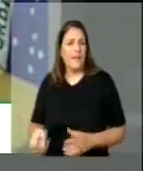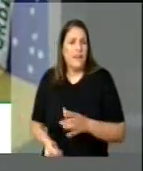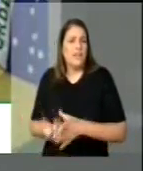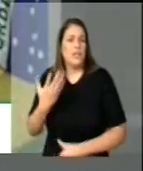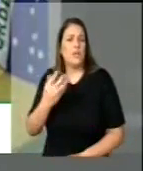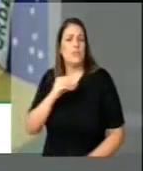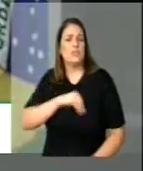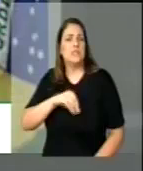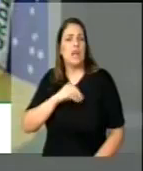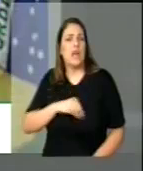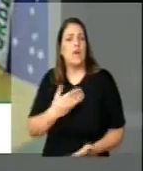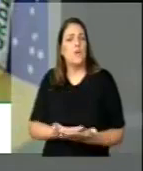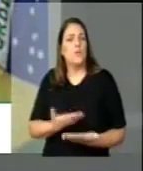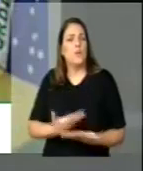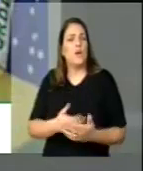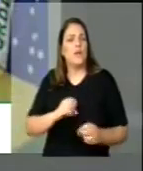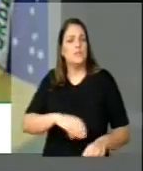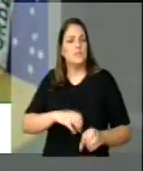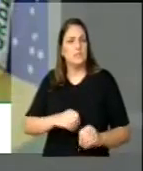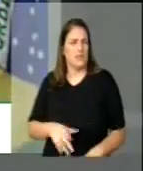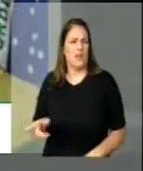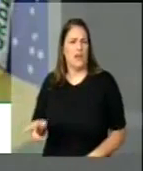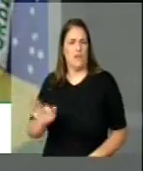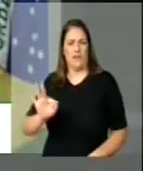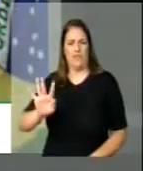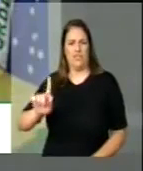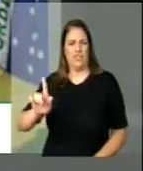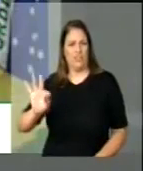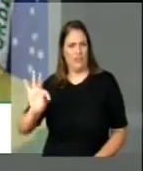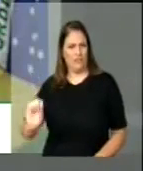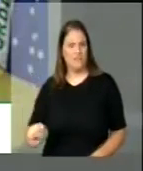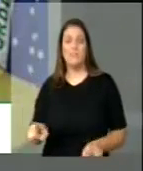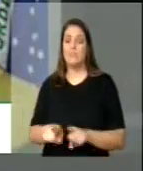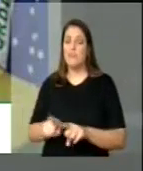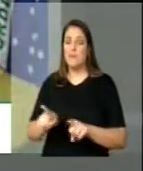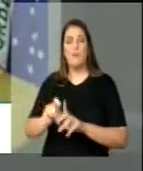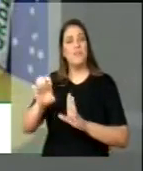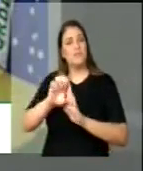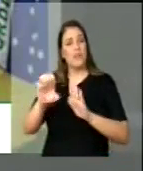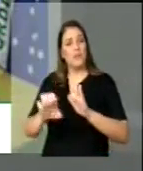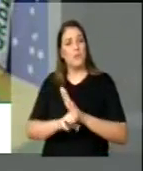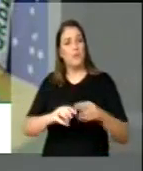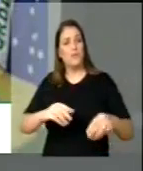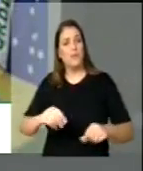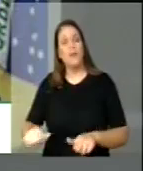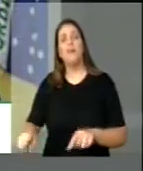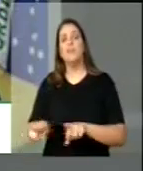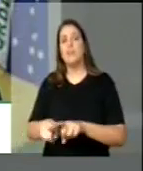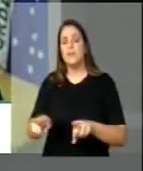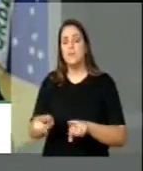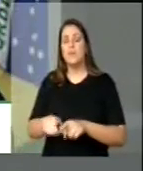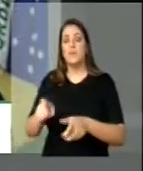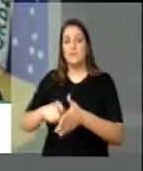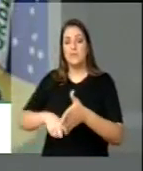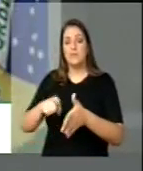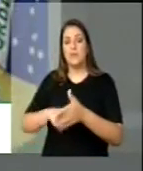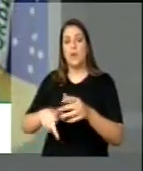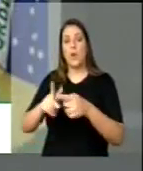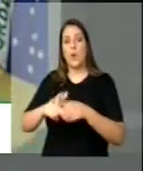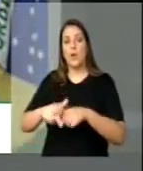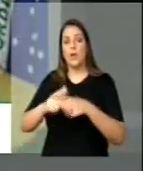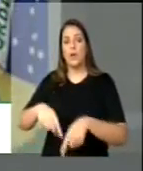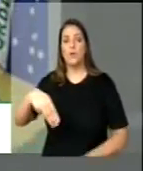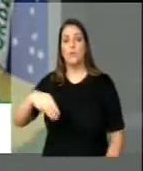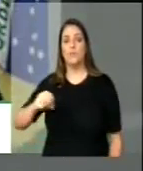de Garantia, que eu acabei de dizer, do Estatuto da Terra e do Mecanismo de Correção Monetária, que ajudaram